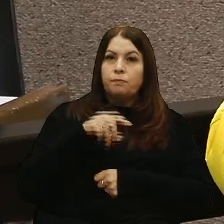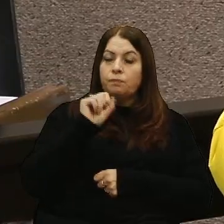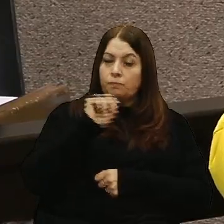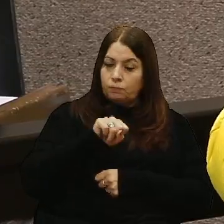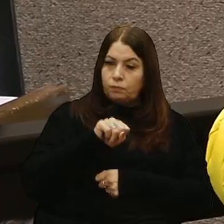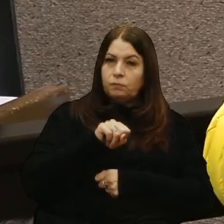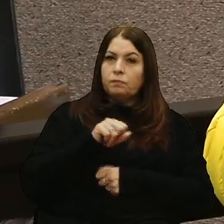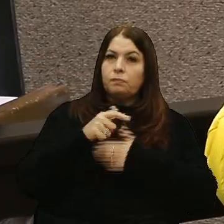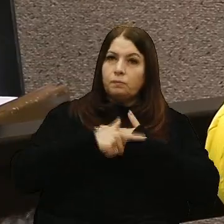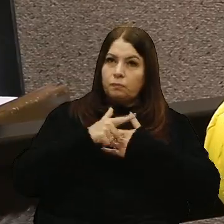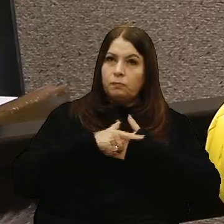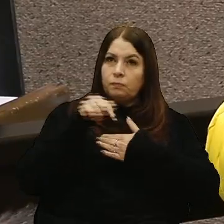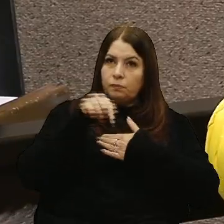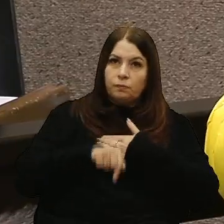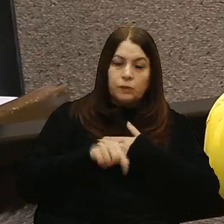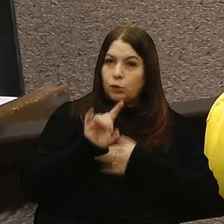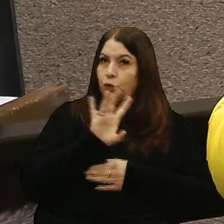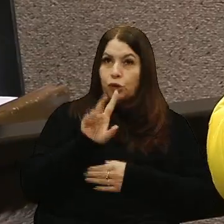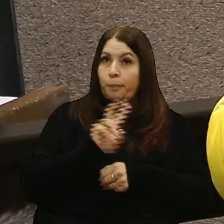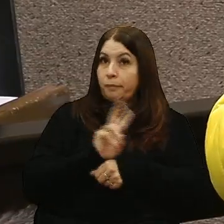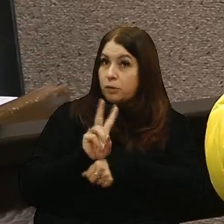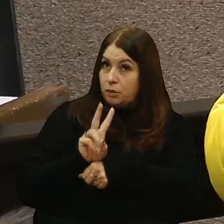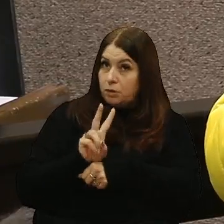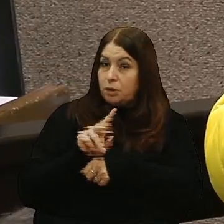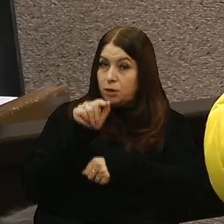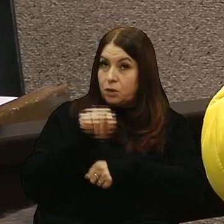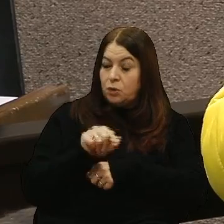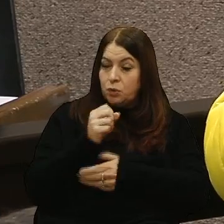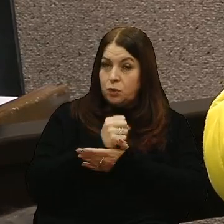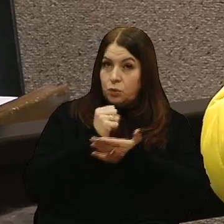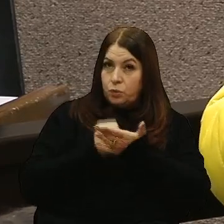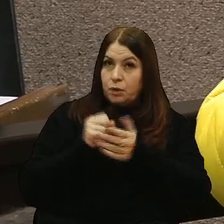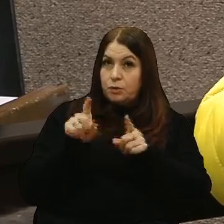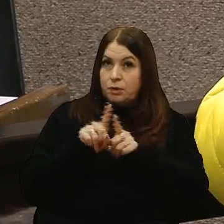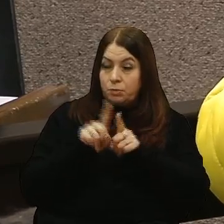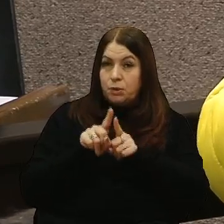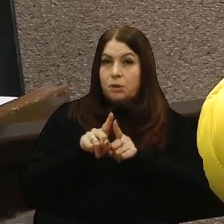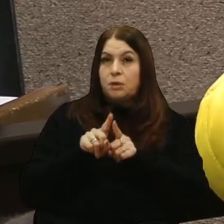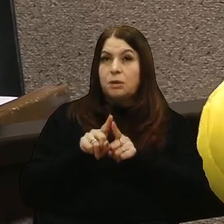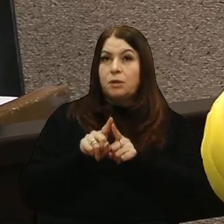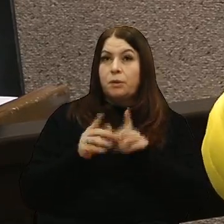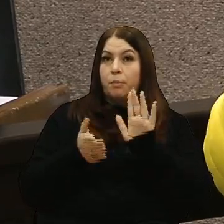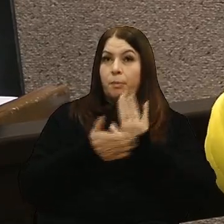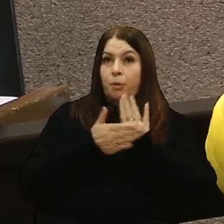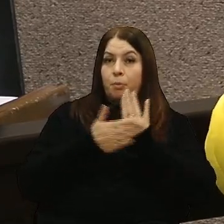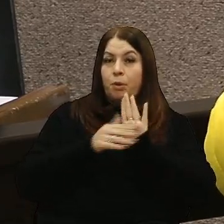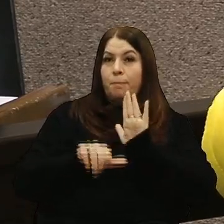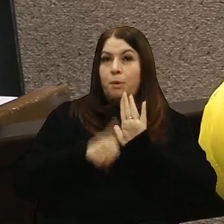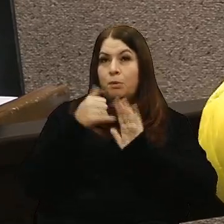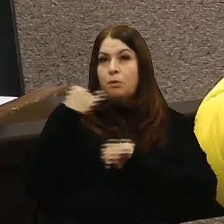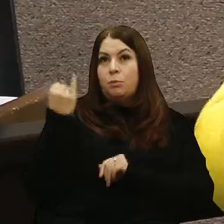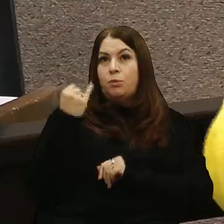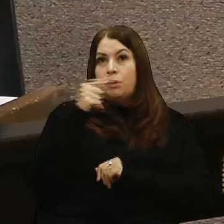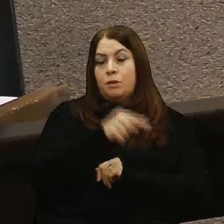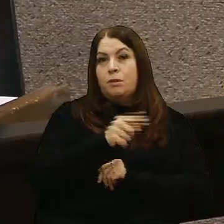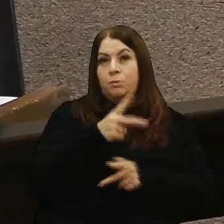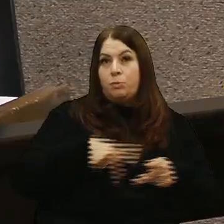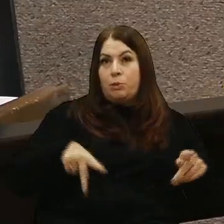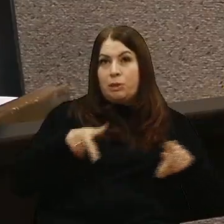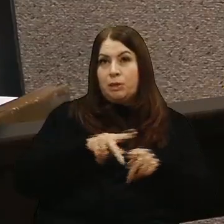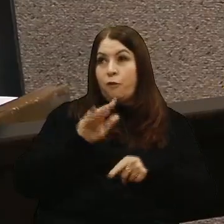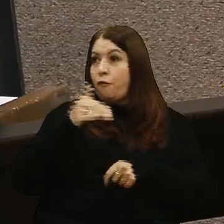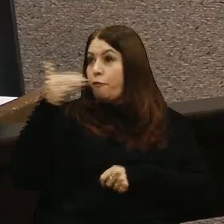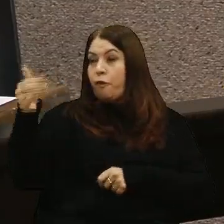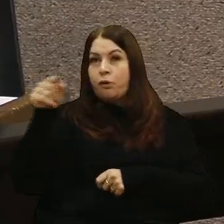a função de estarmos aqui, não só para fiscalizar essa questão do contrato, mas também de propor melhorias importantes para a população ali